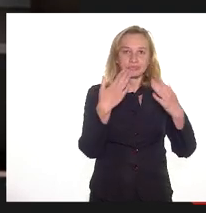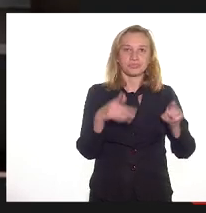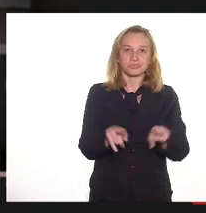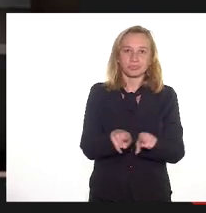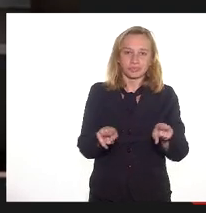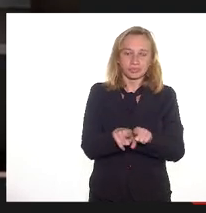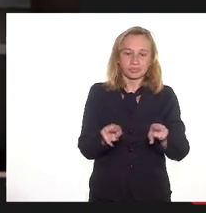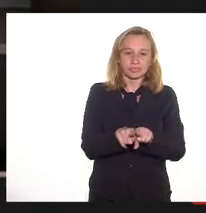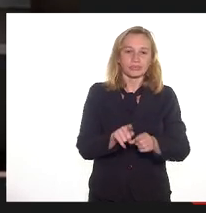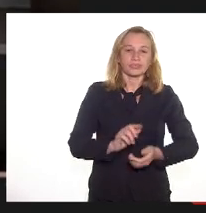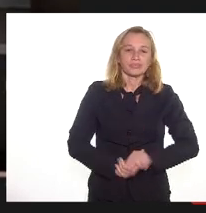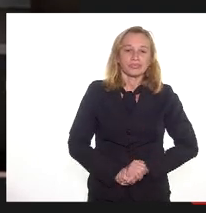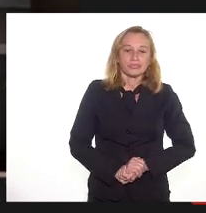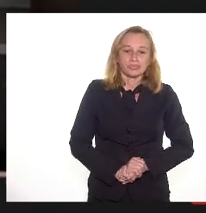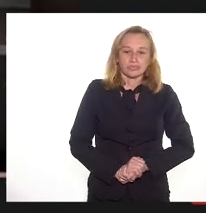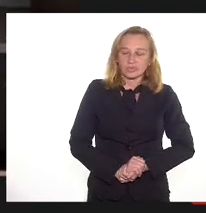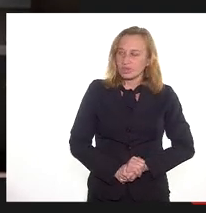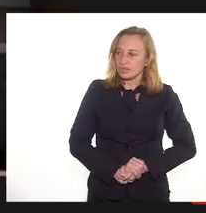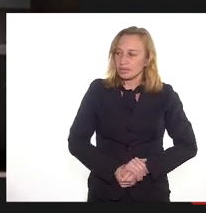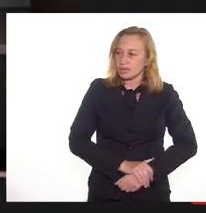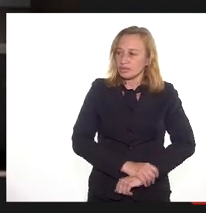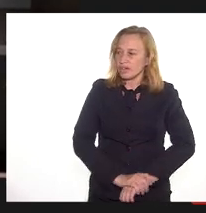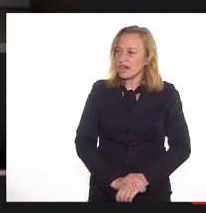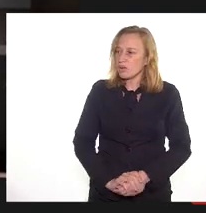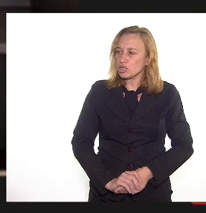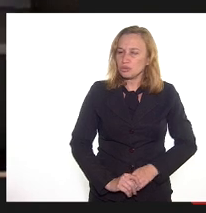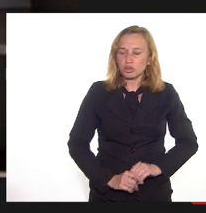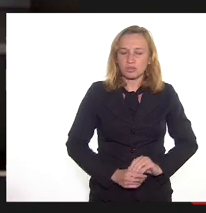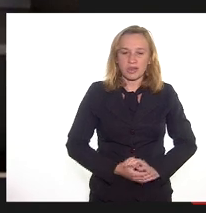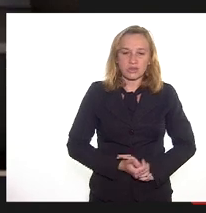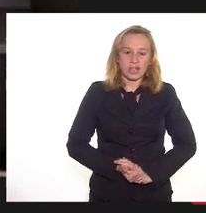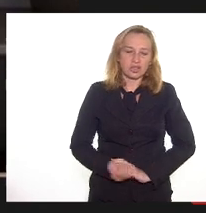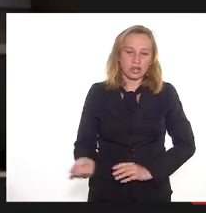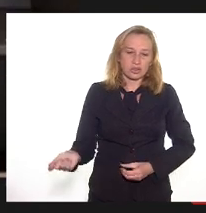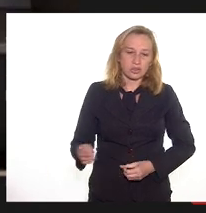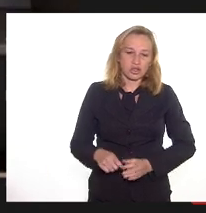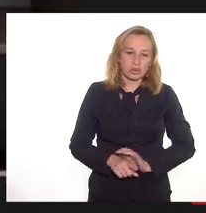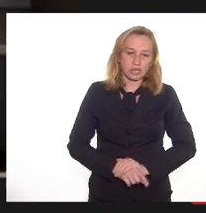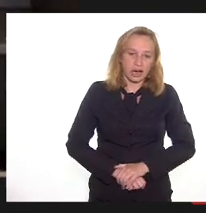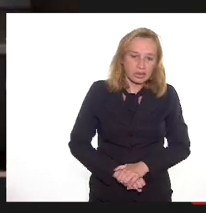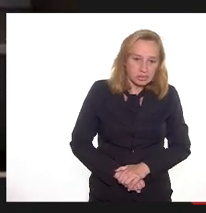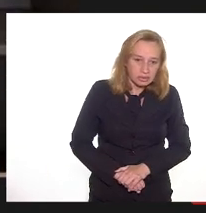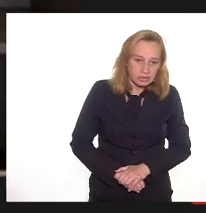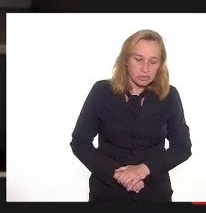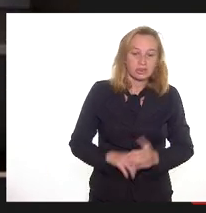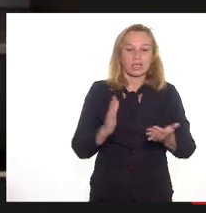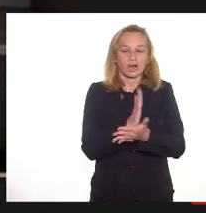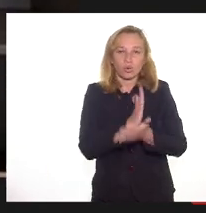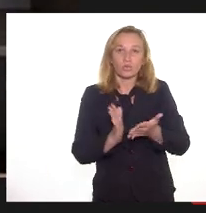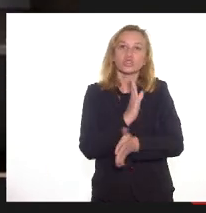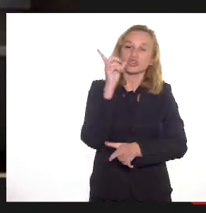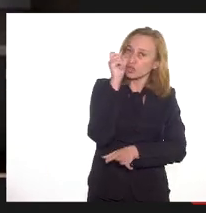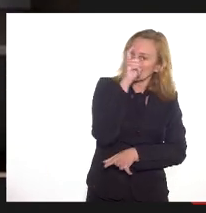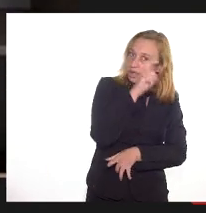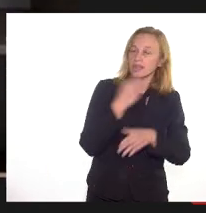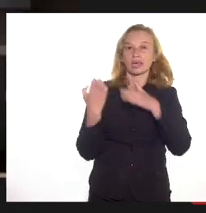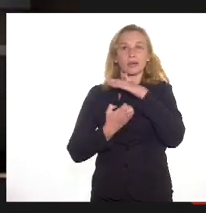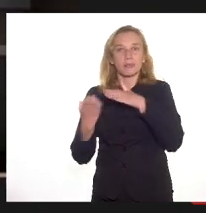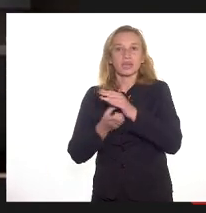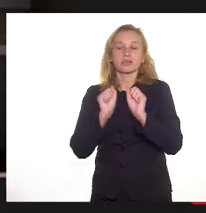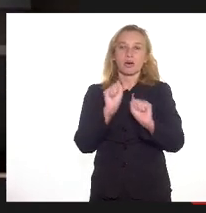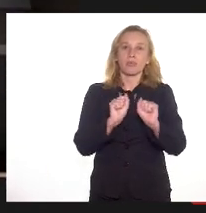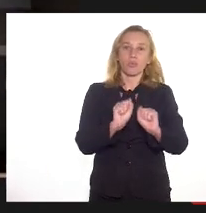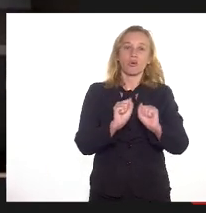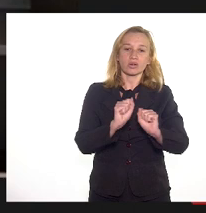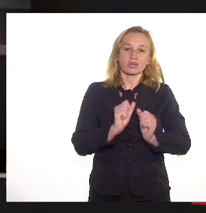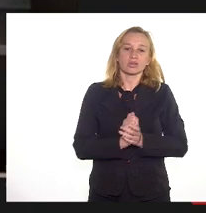também, embora a gente, né, claro que compreende algumas dificuldades que a empresa possa